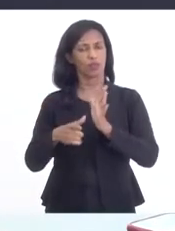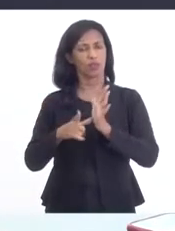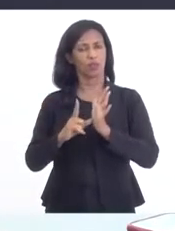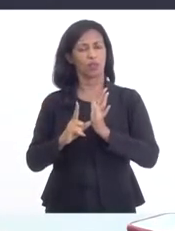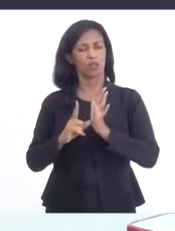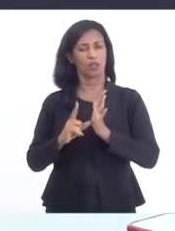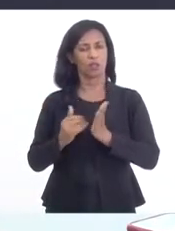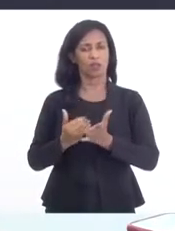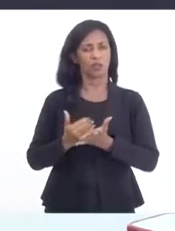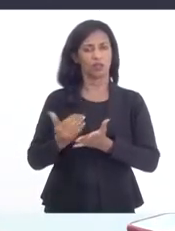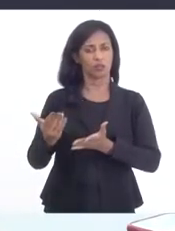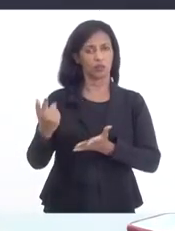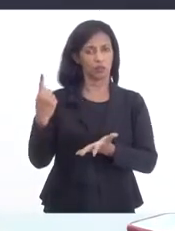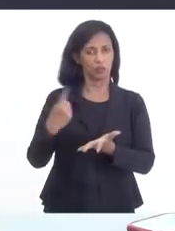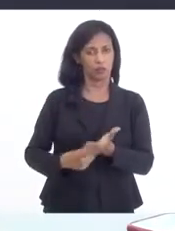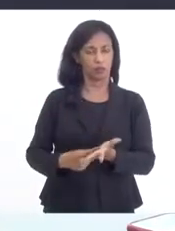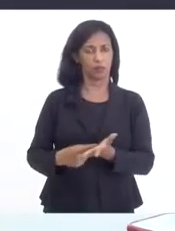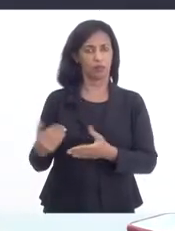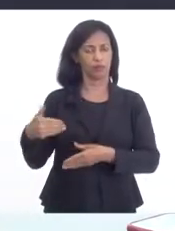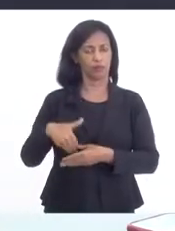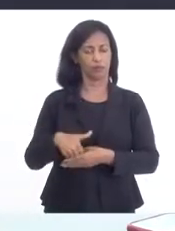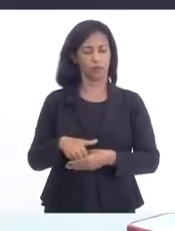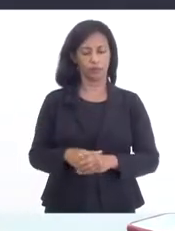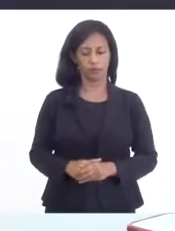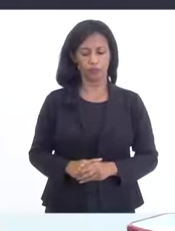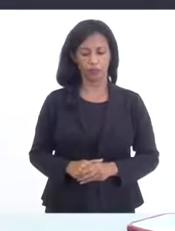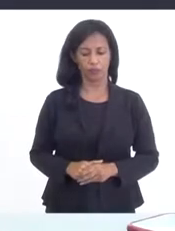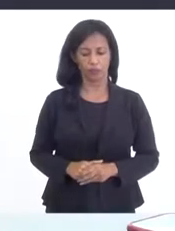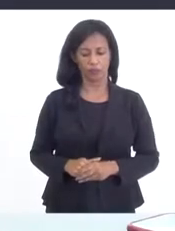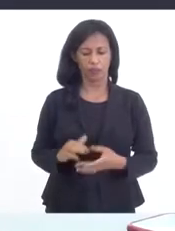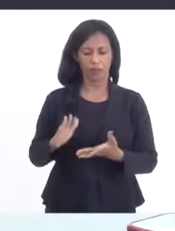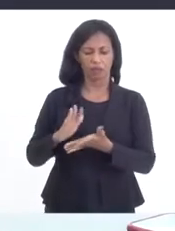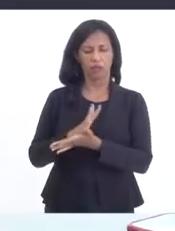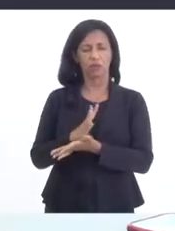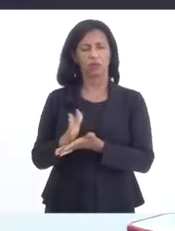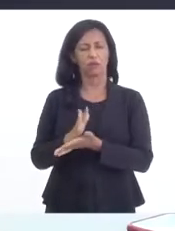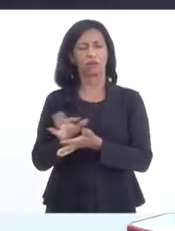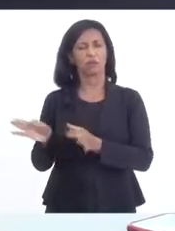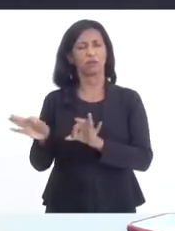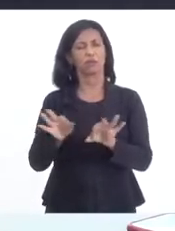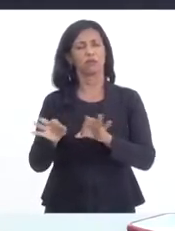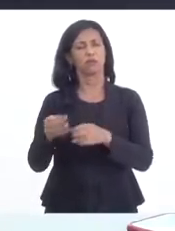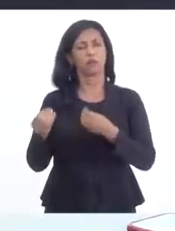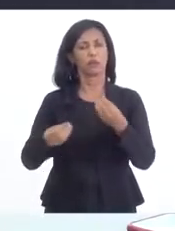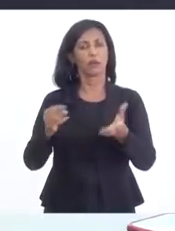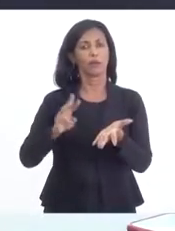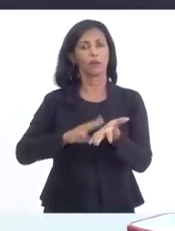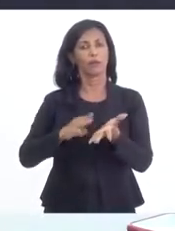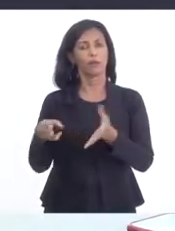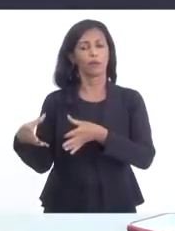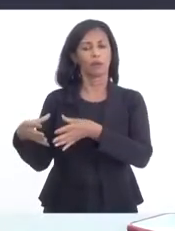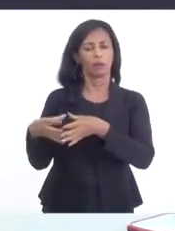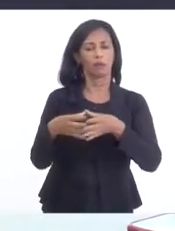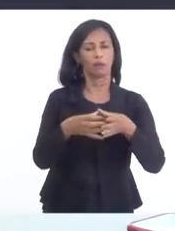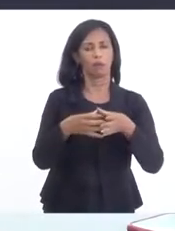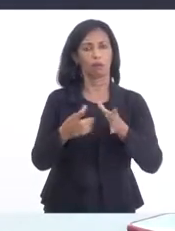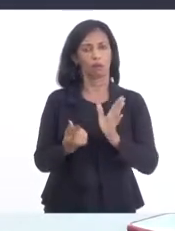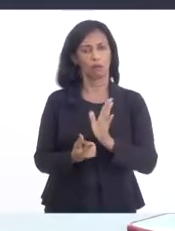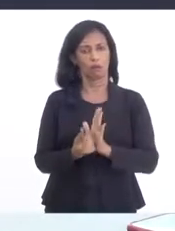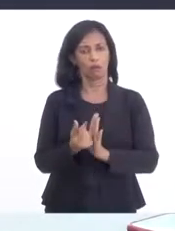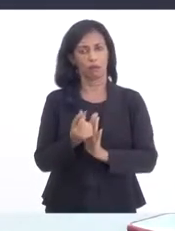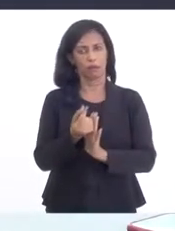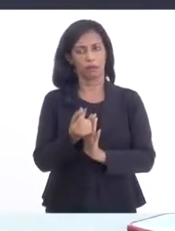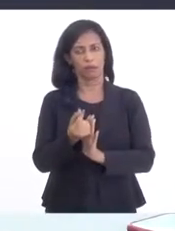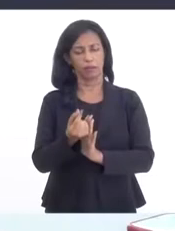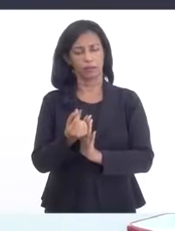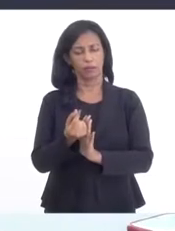voto. Senhor presidente, de alguma forma, como membro da Comissão de Orçamento,